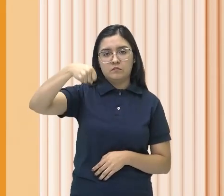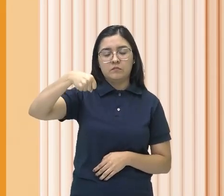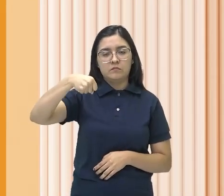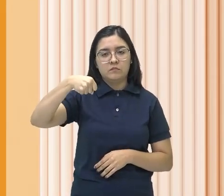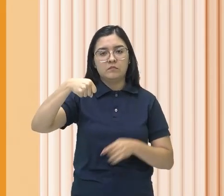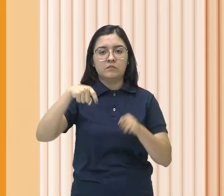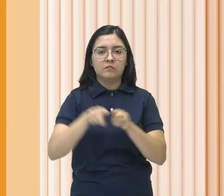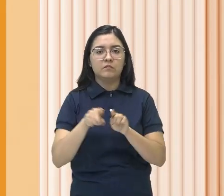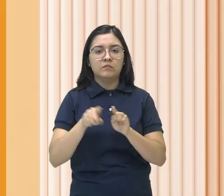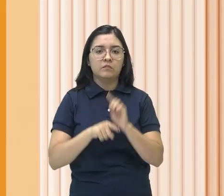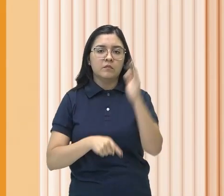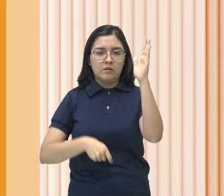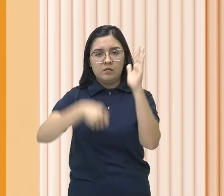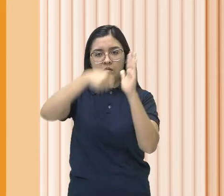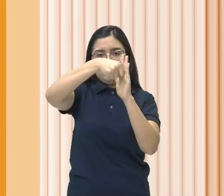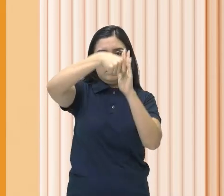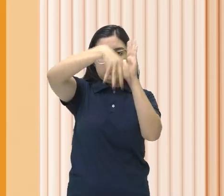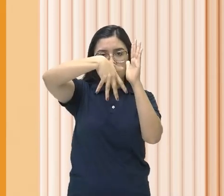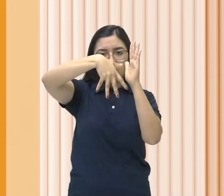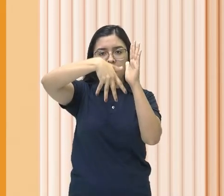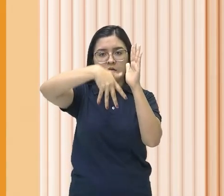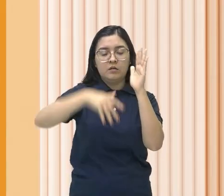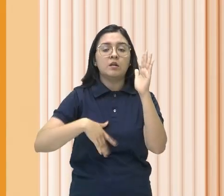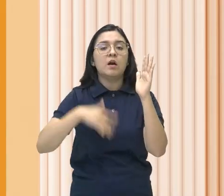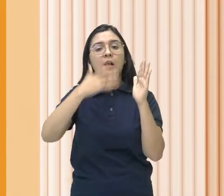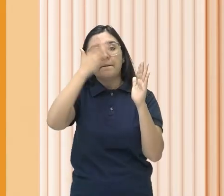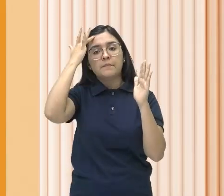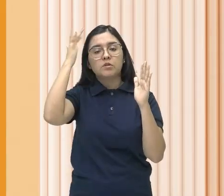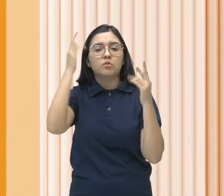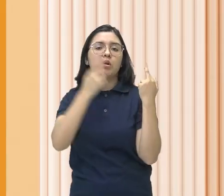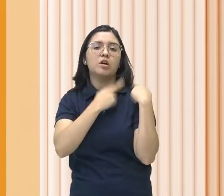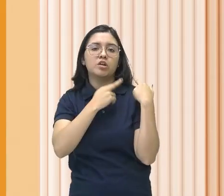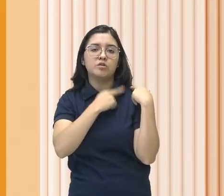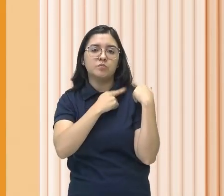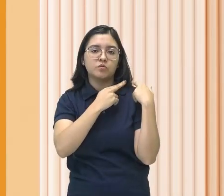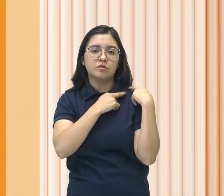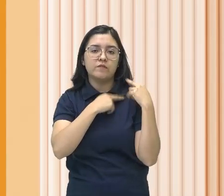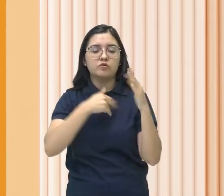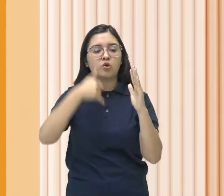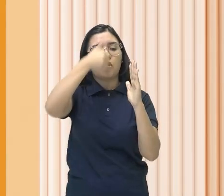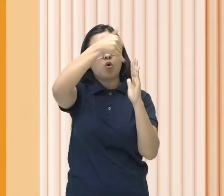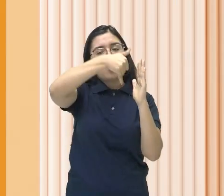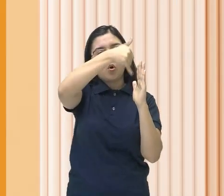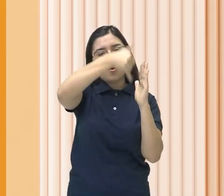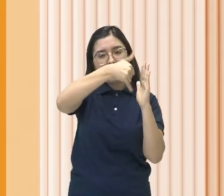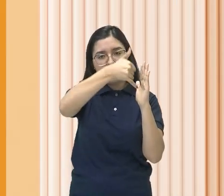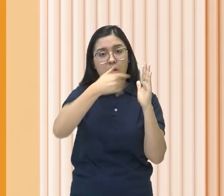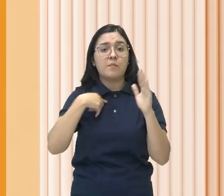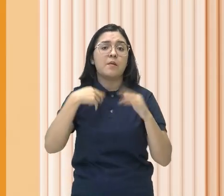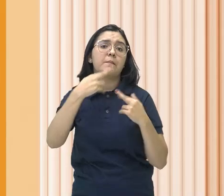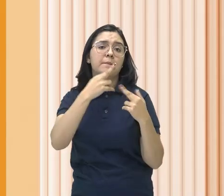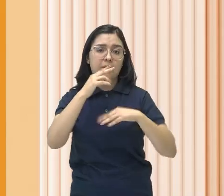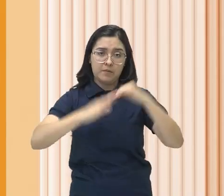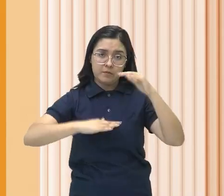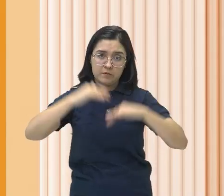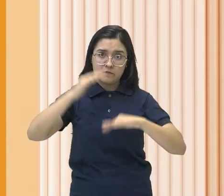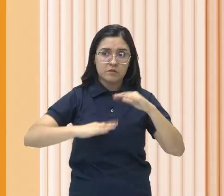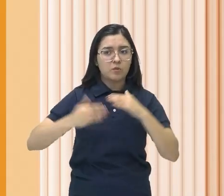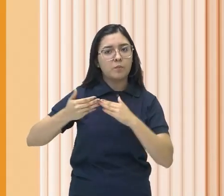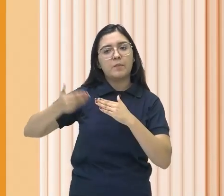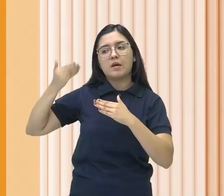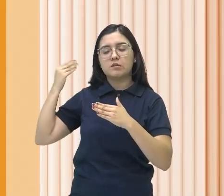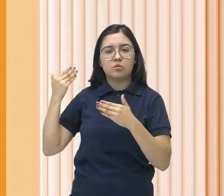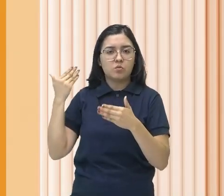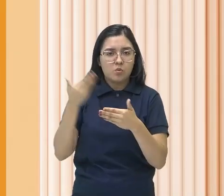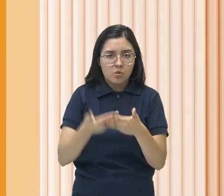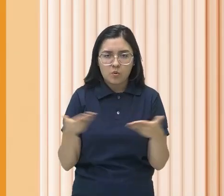portes das ruas, e tinha aquela pessoa que era o colocador do óleo lá, do querosene, né, era uma profissão, não existe mais.